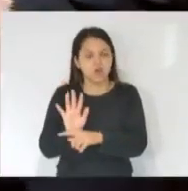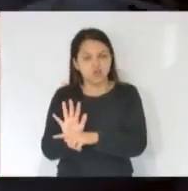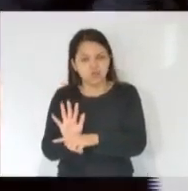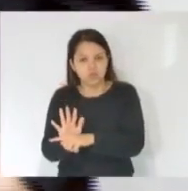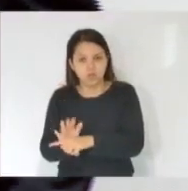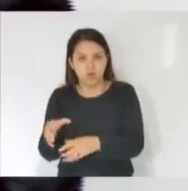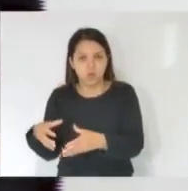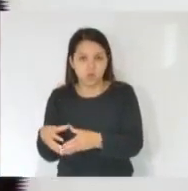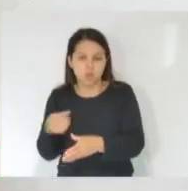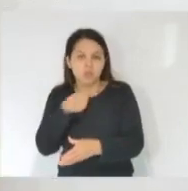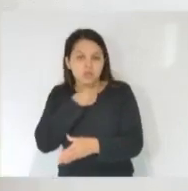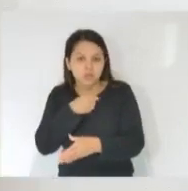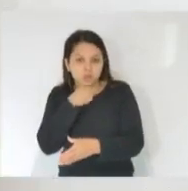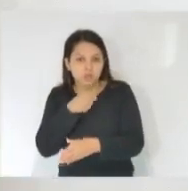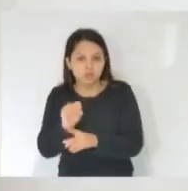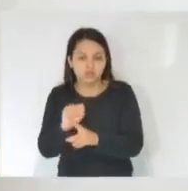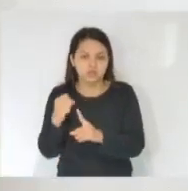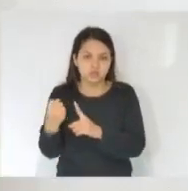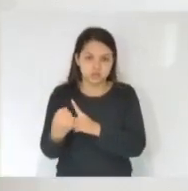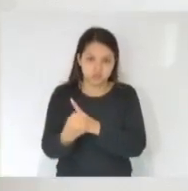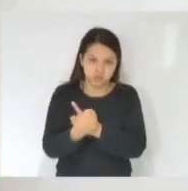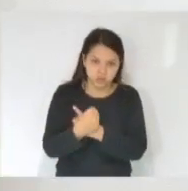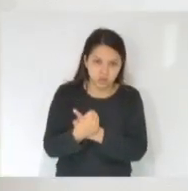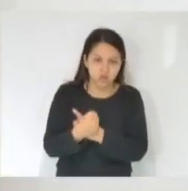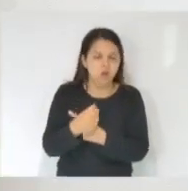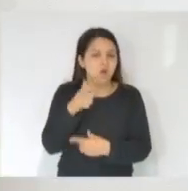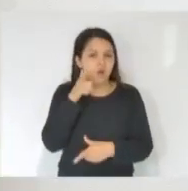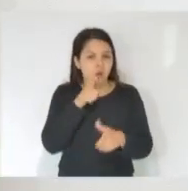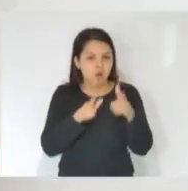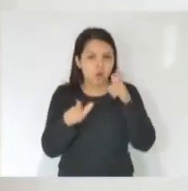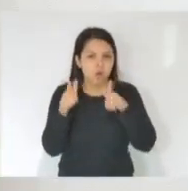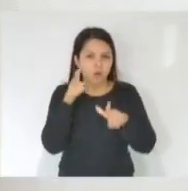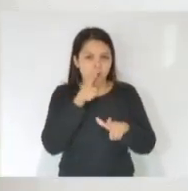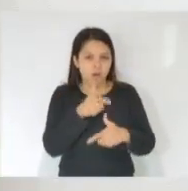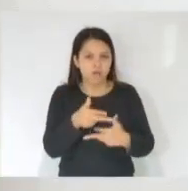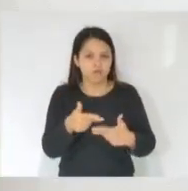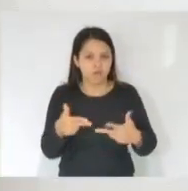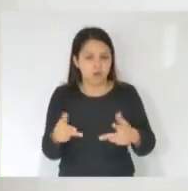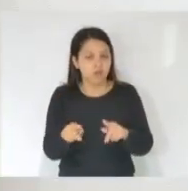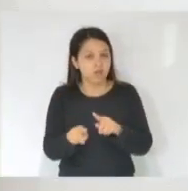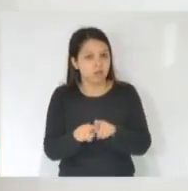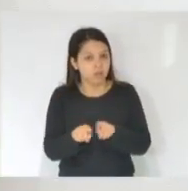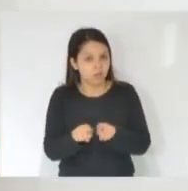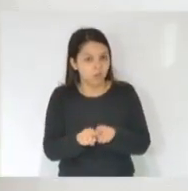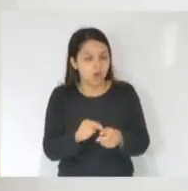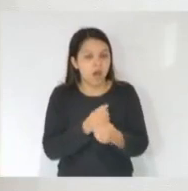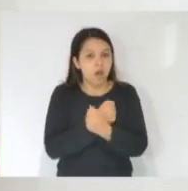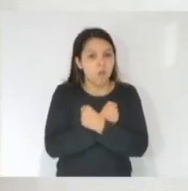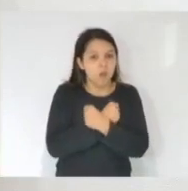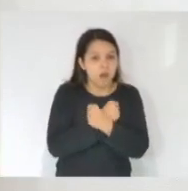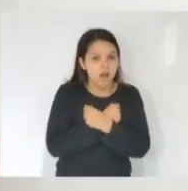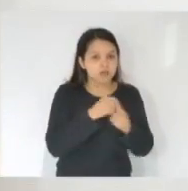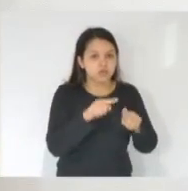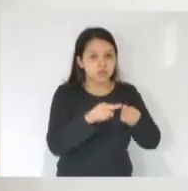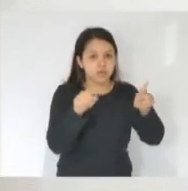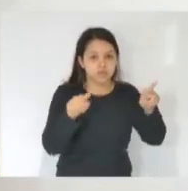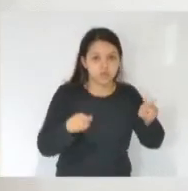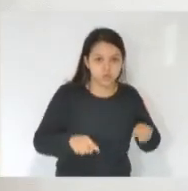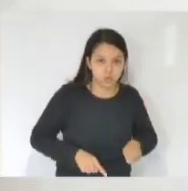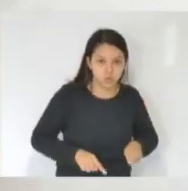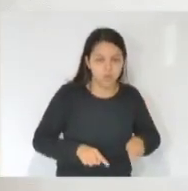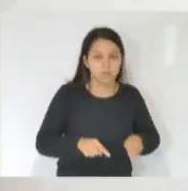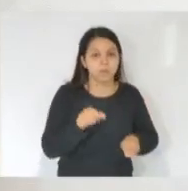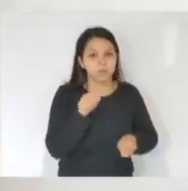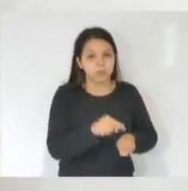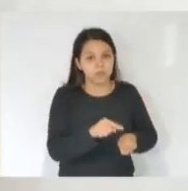e tivemos resultados magníficos. Depois estendemos ao trabalho, ao abraço ao servidor, nosso servidor público, um